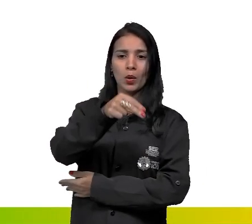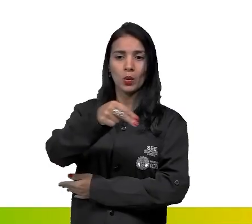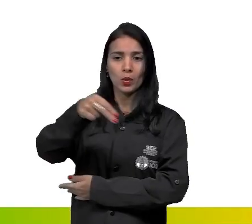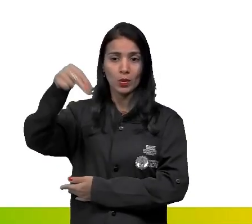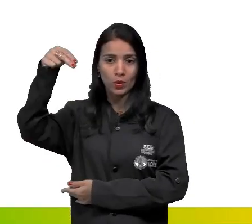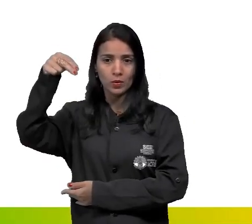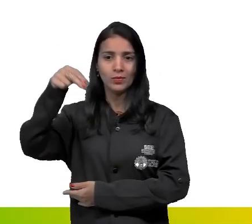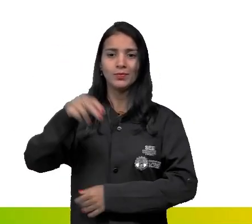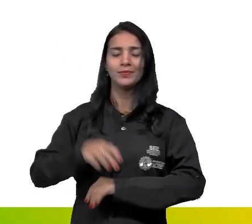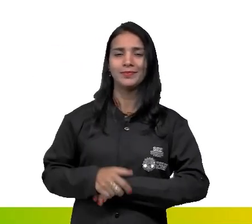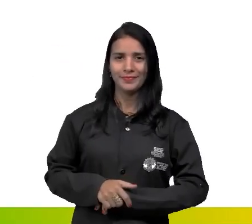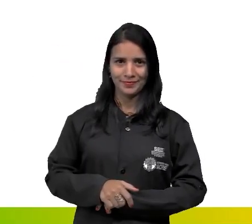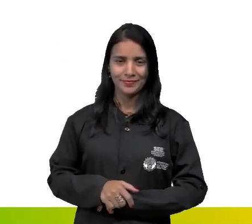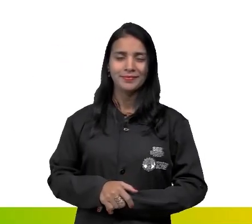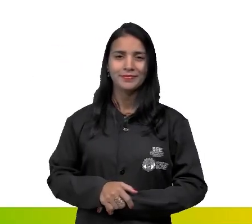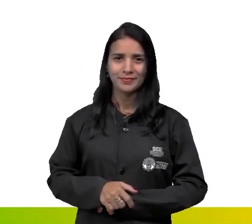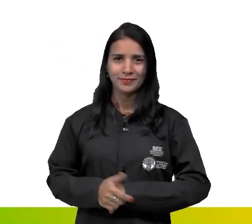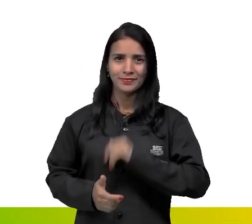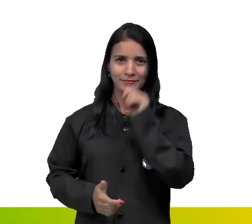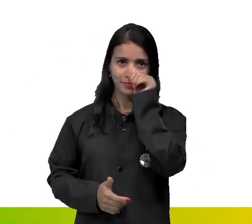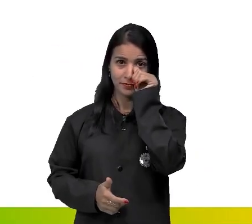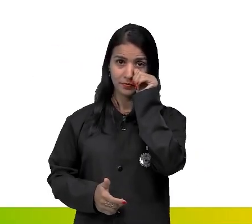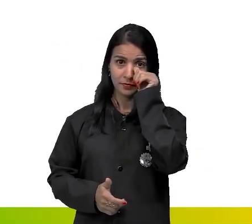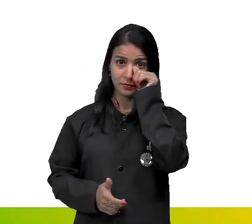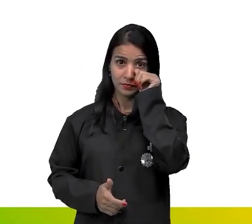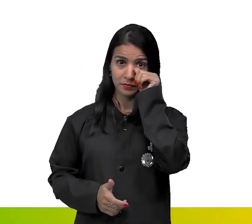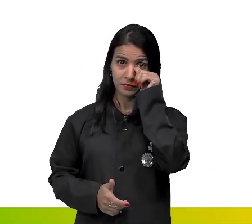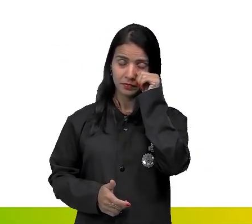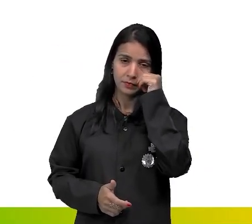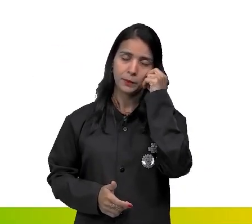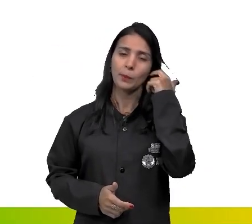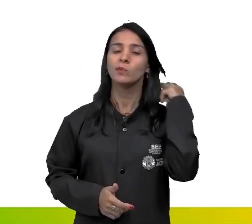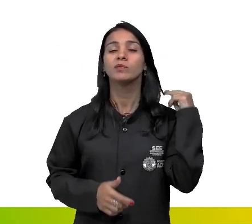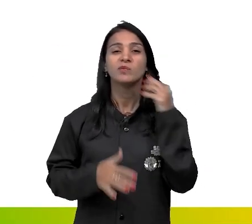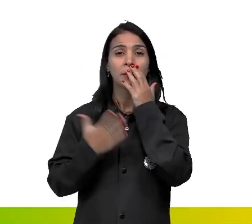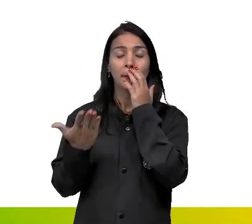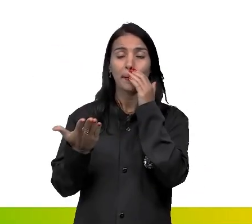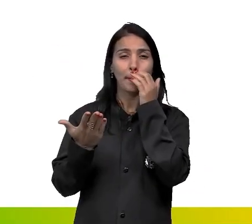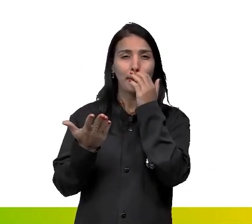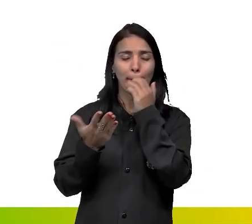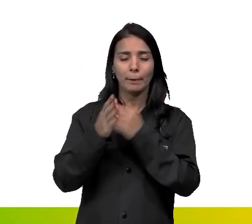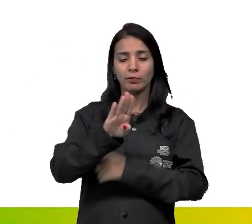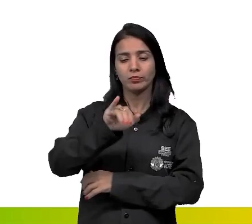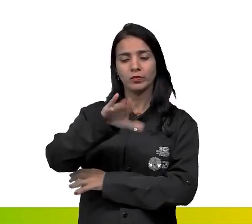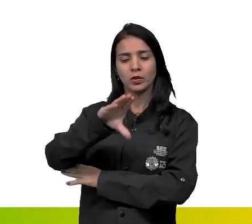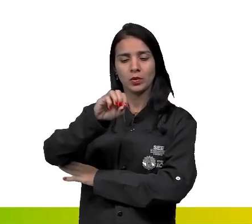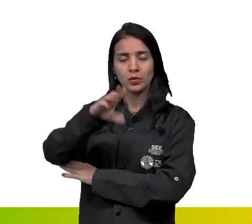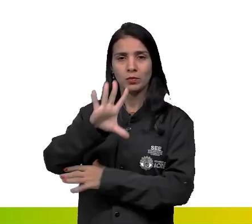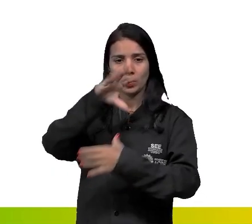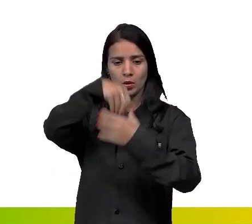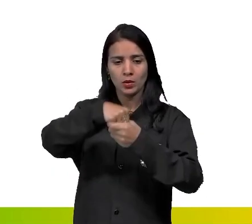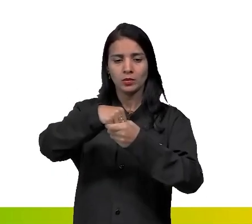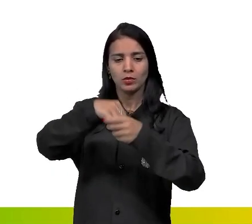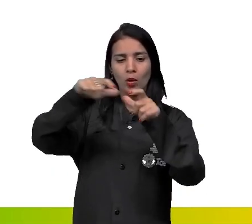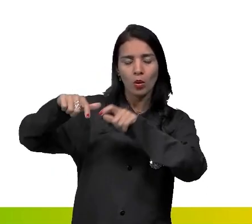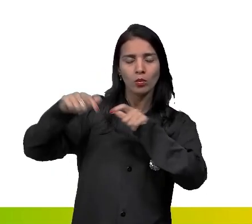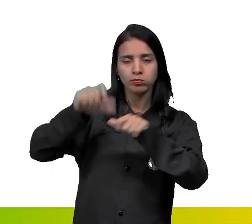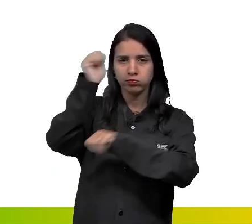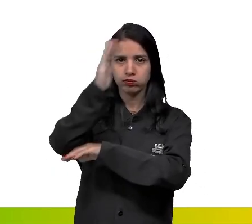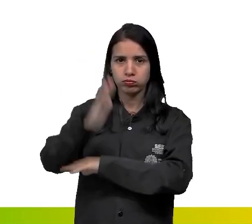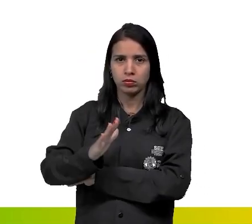nordeste do Brasil, certo? Então, esse é o bioma do Cerrado e a sua localização dentro do território